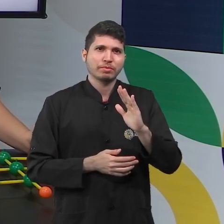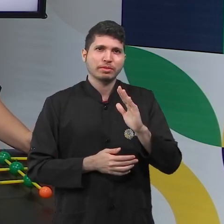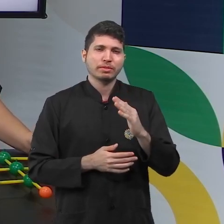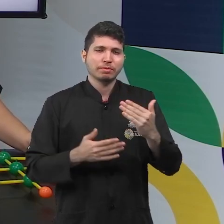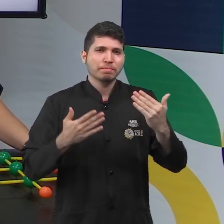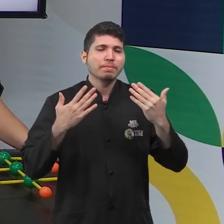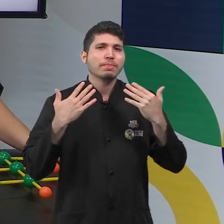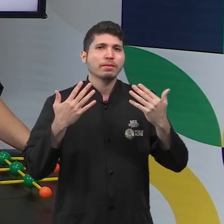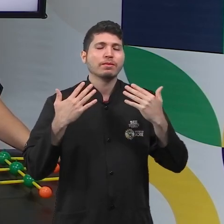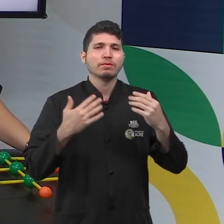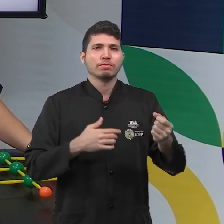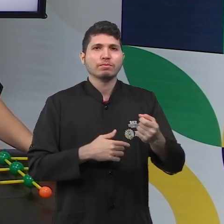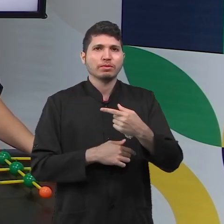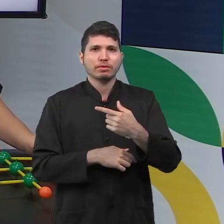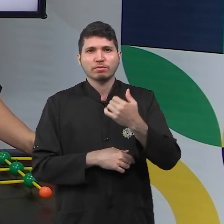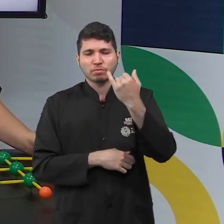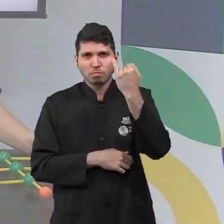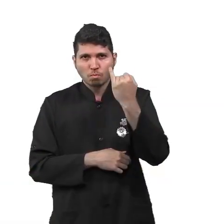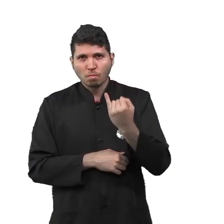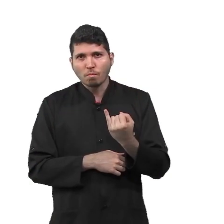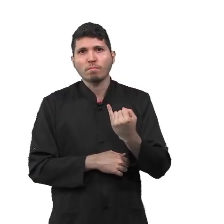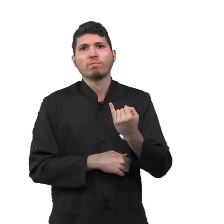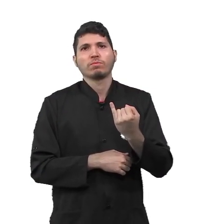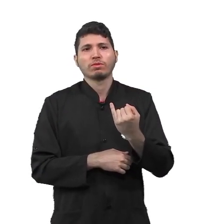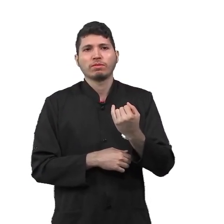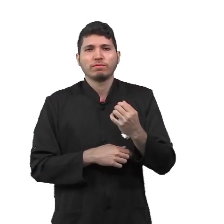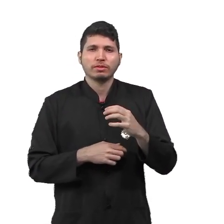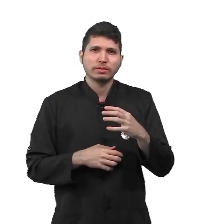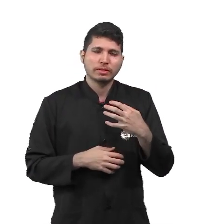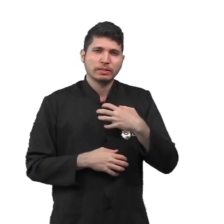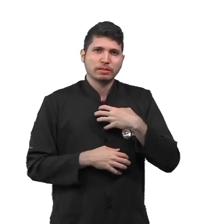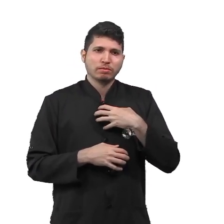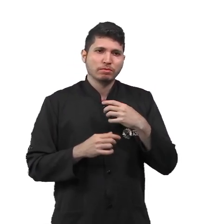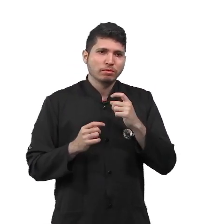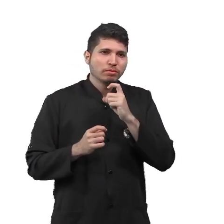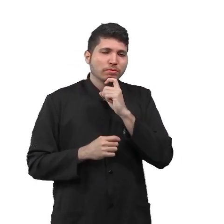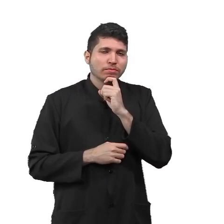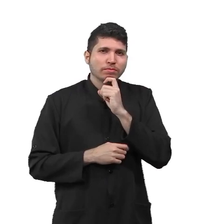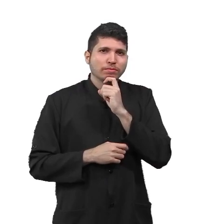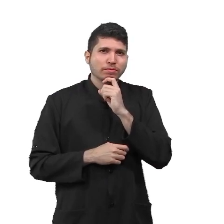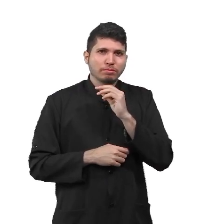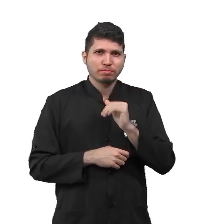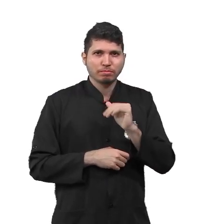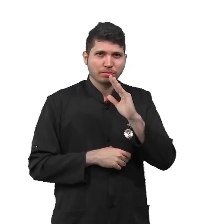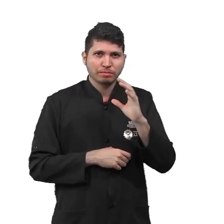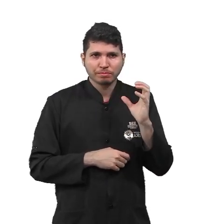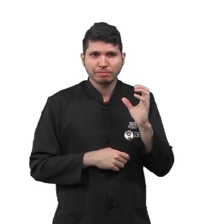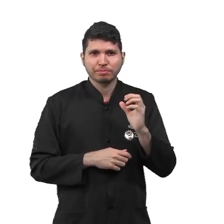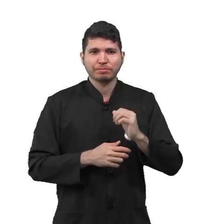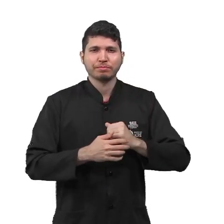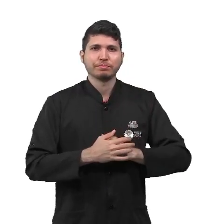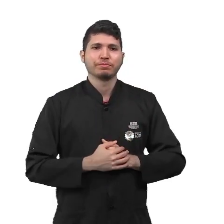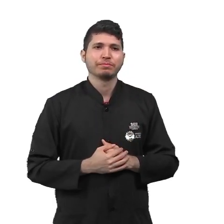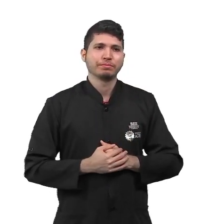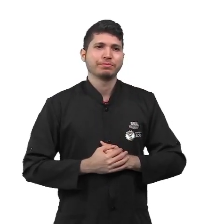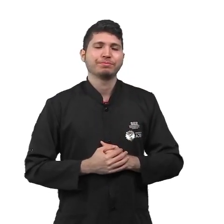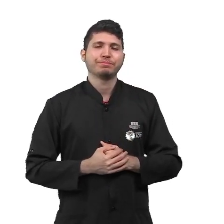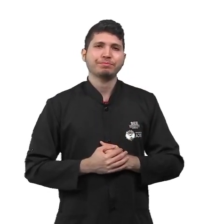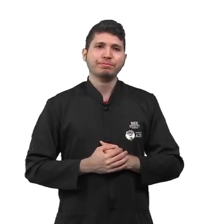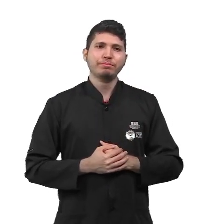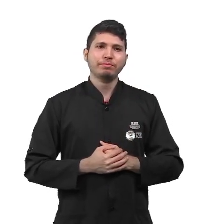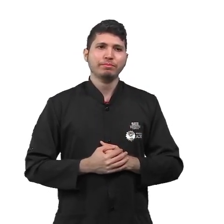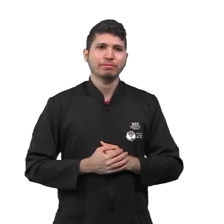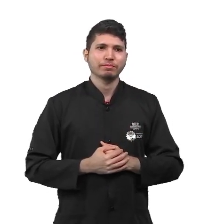Outra função ali dos lipídios é a função de impermeabilização, né? Então, os lipídios, eles servem ali para fazer